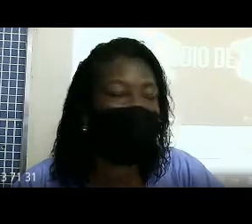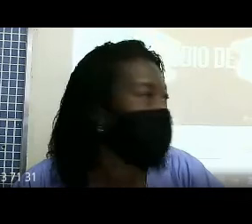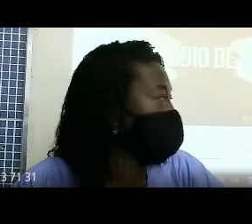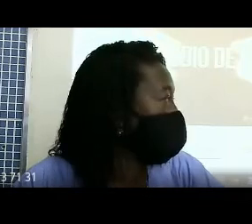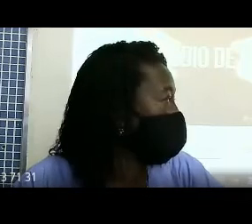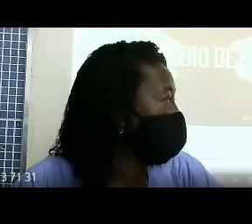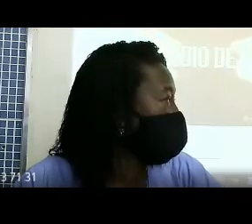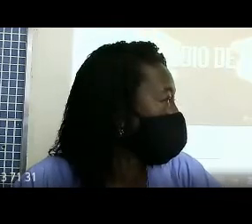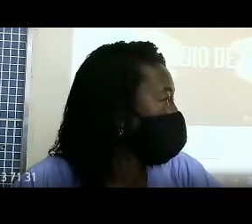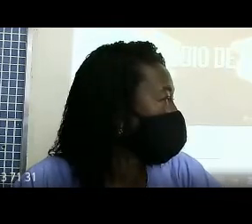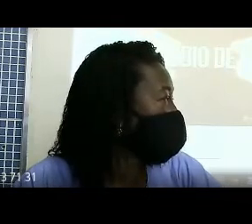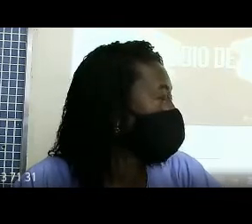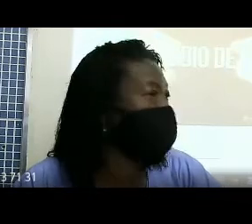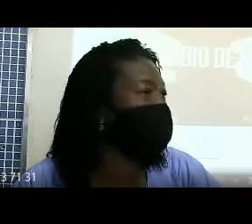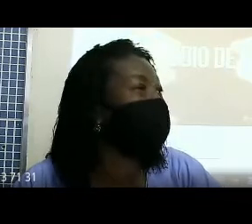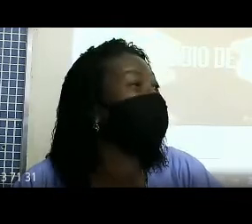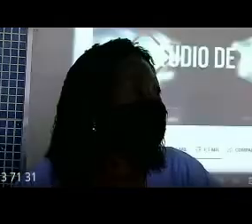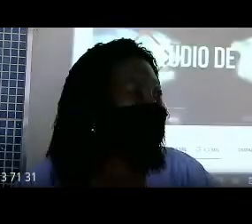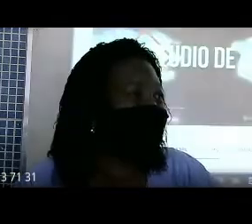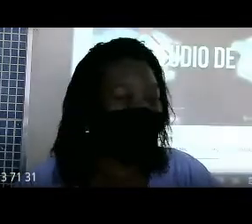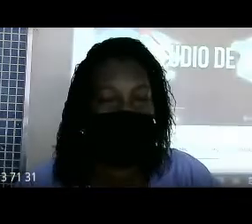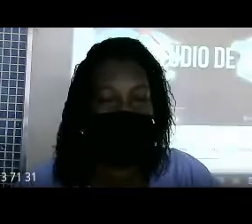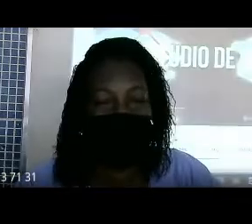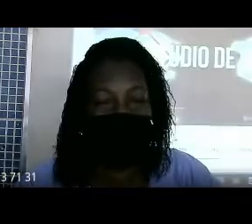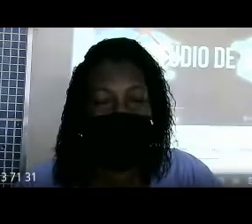ligado? Porque. Hã?